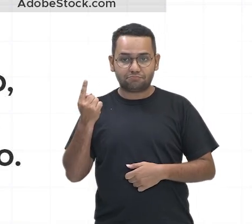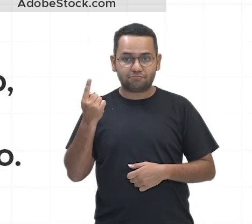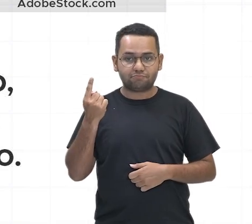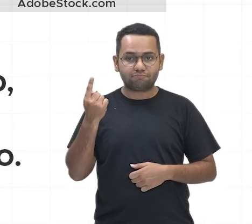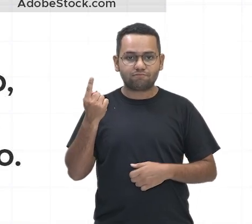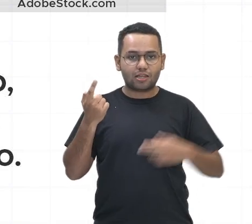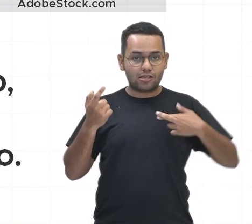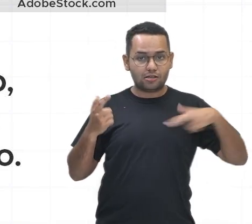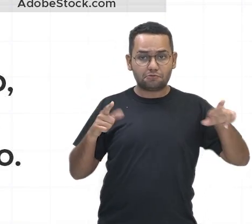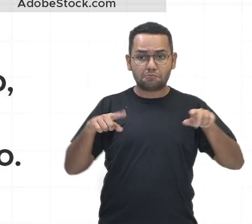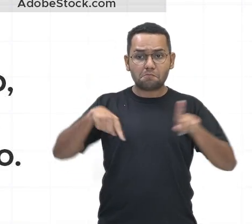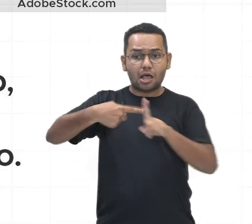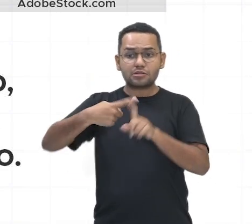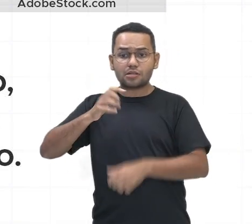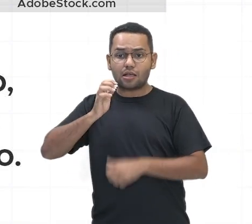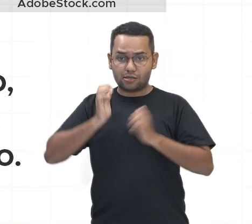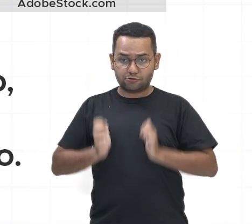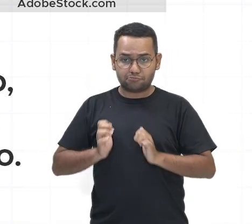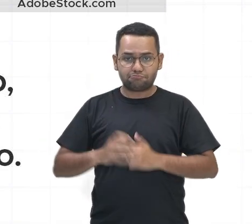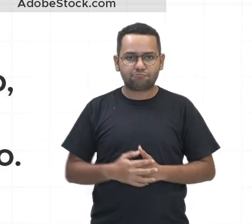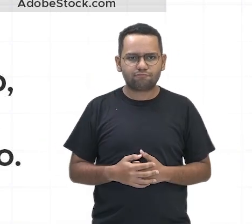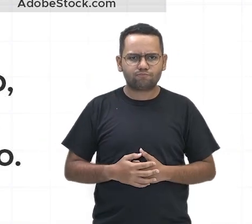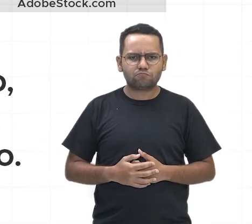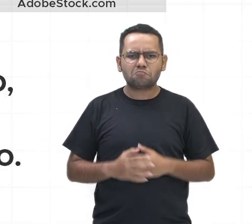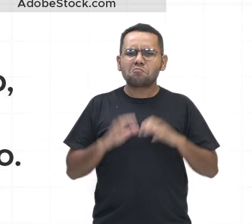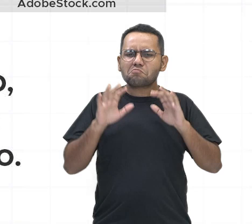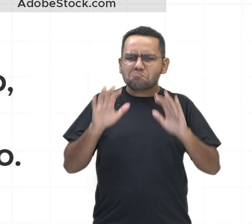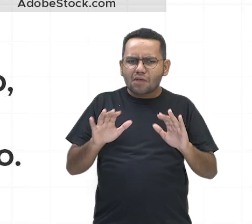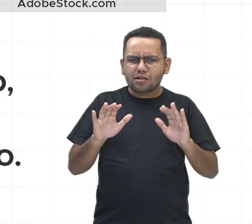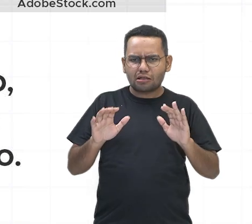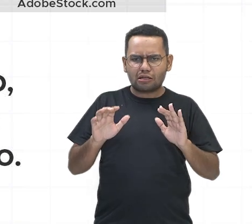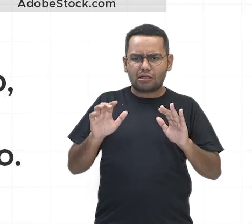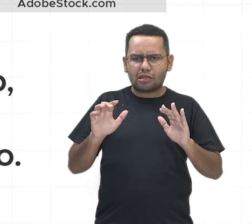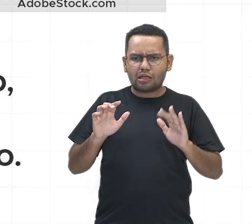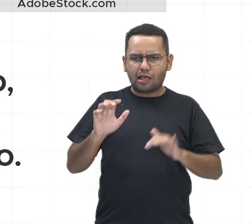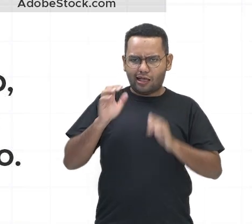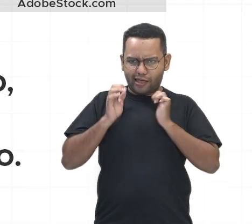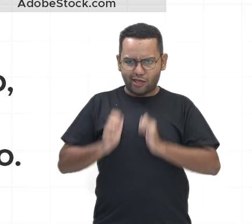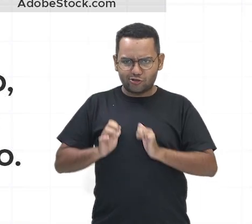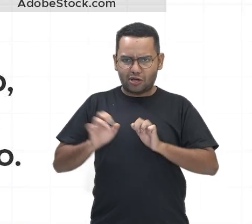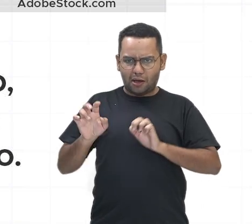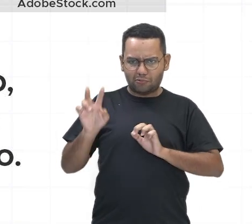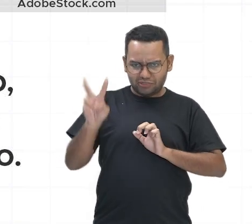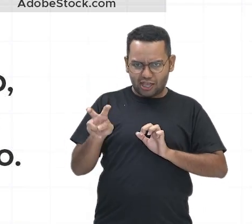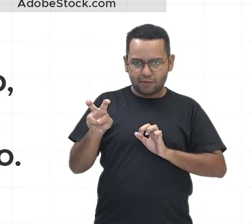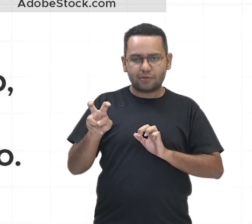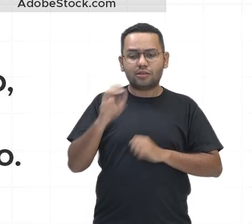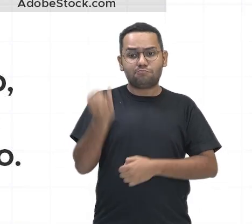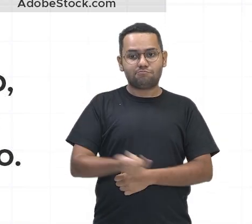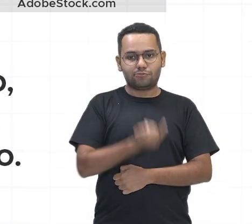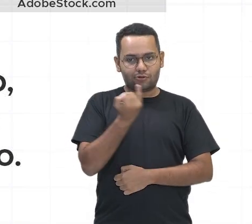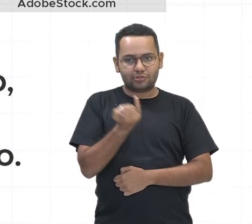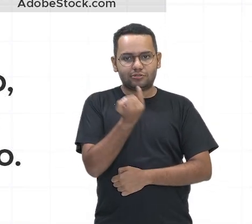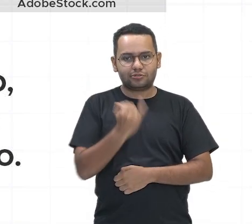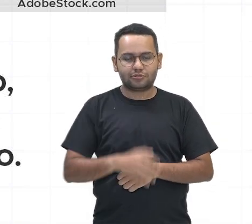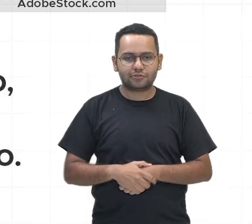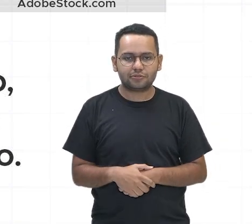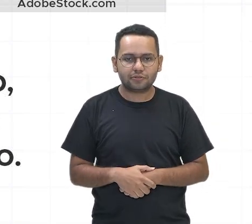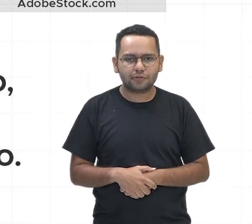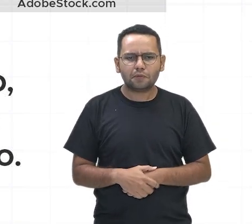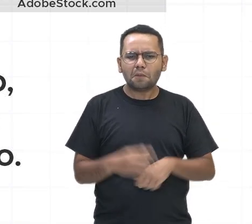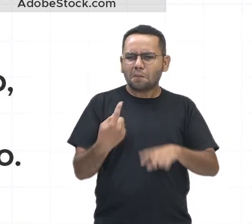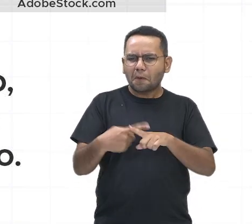é um guia ético poderoso. Por que nós podemos falar sobre isso? Por quê? Porque devo tratar os outros como eu gostaria de